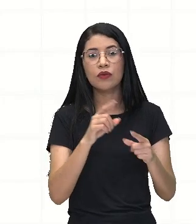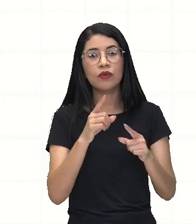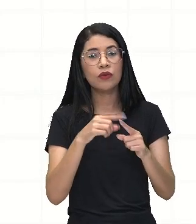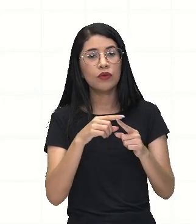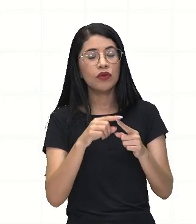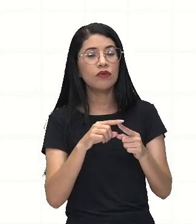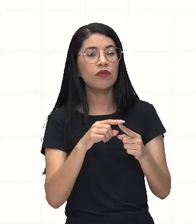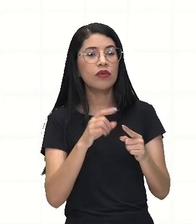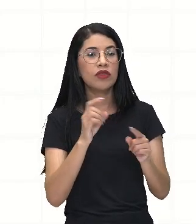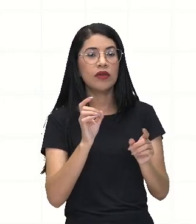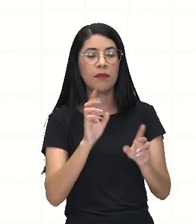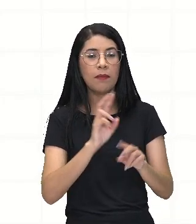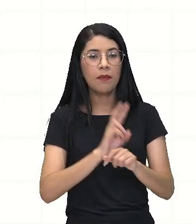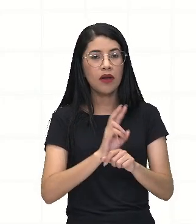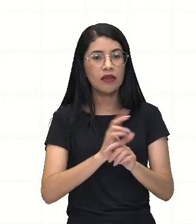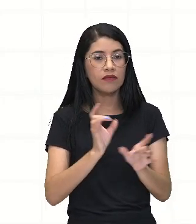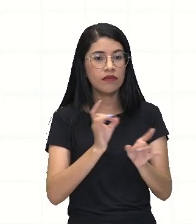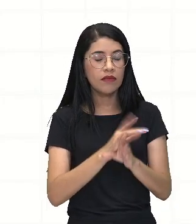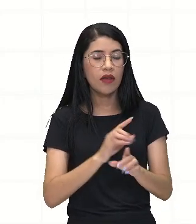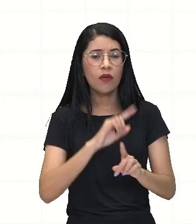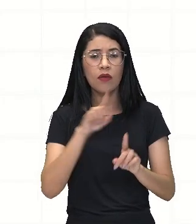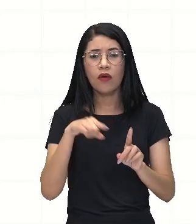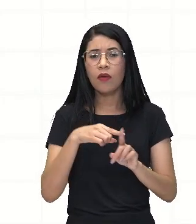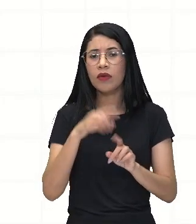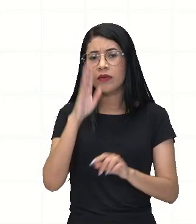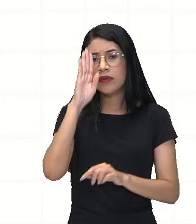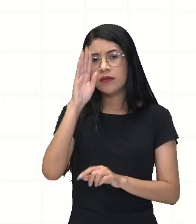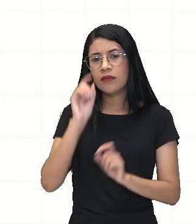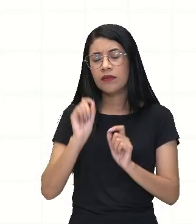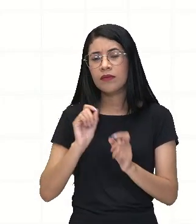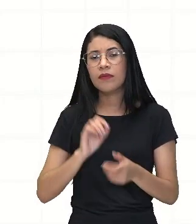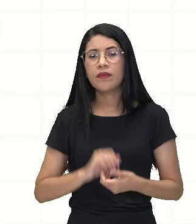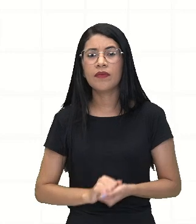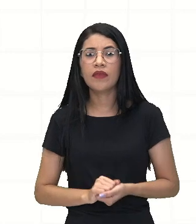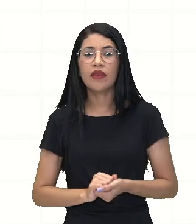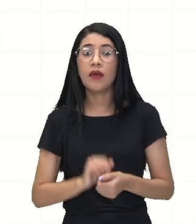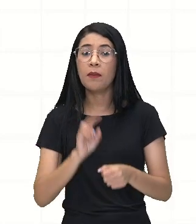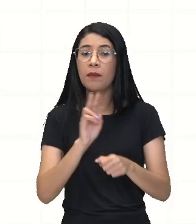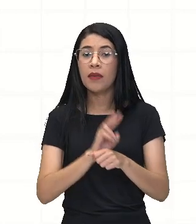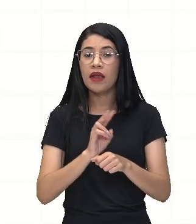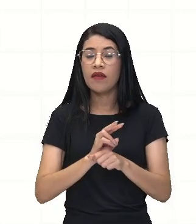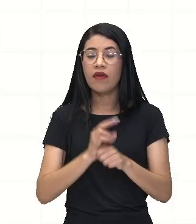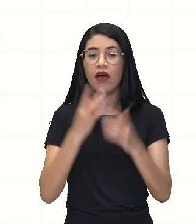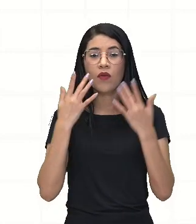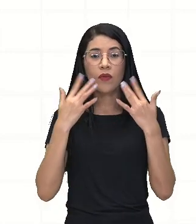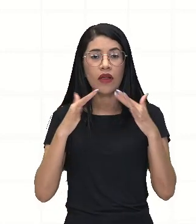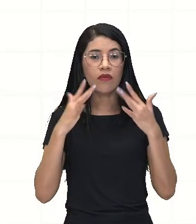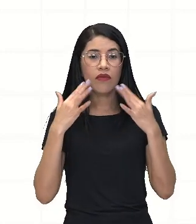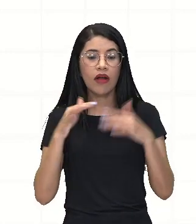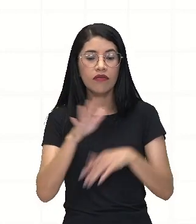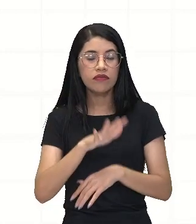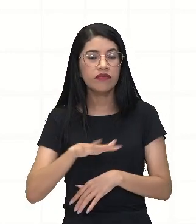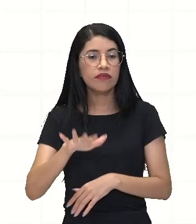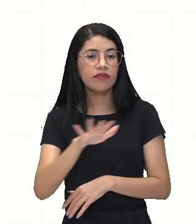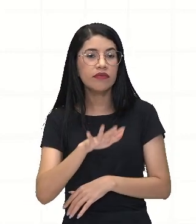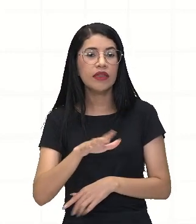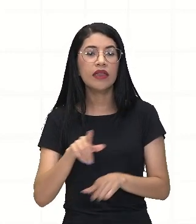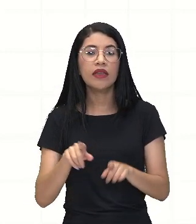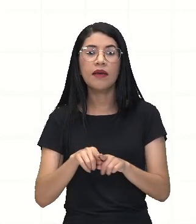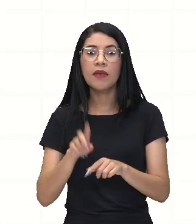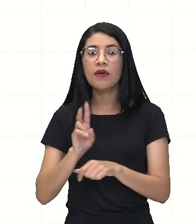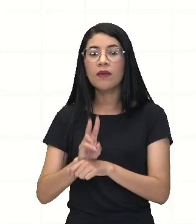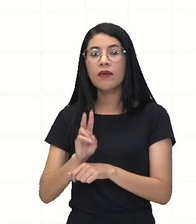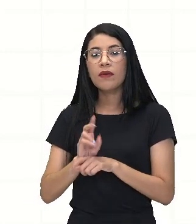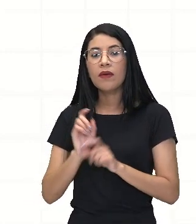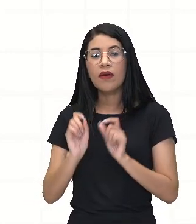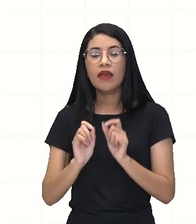é a principal finalidade, né? É a preservação do meio natural, né? E a conservação também